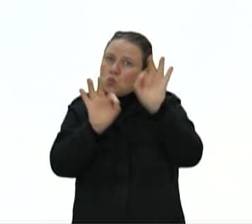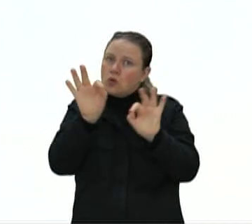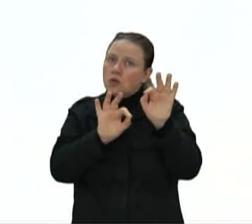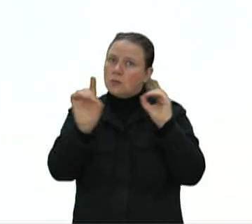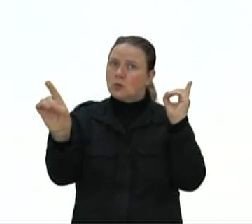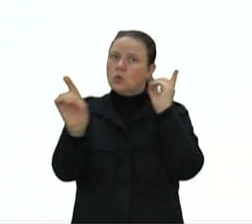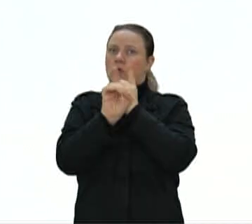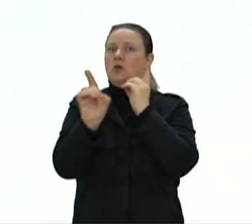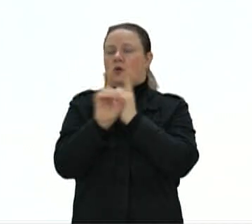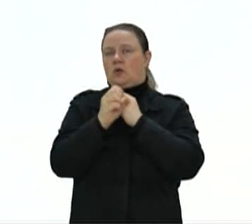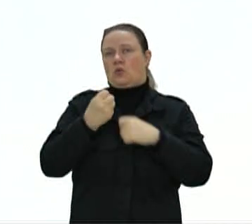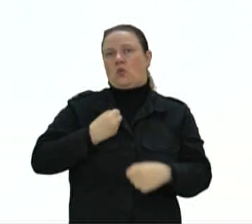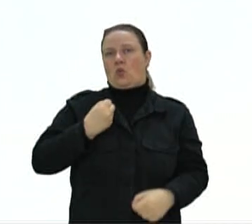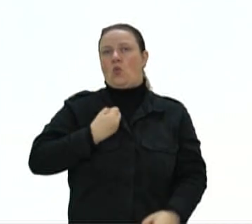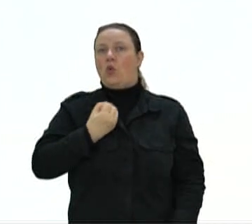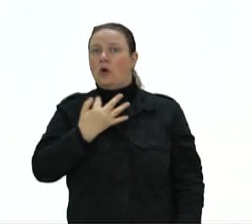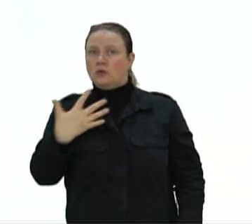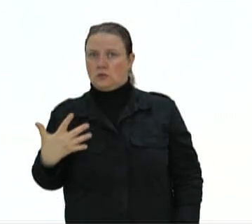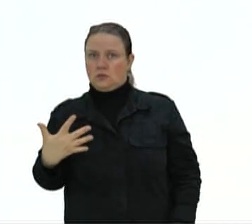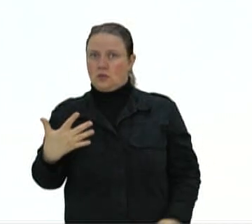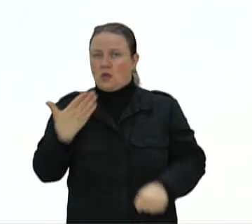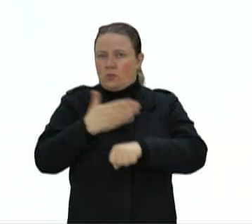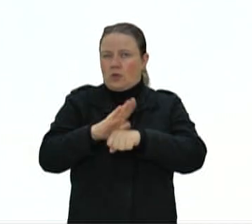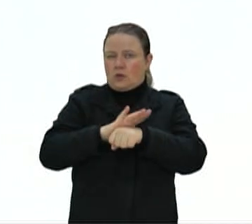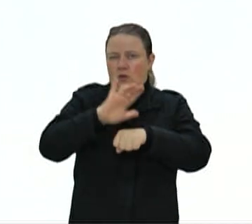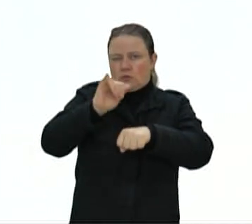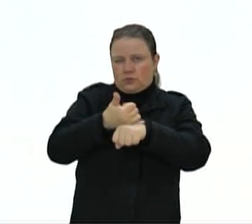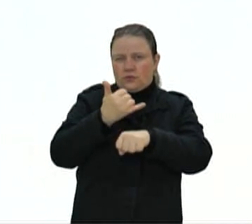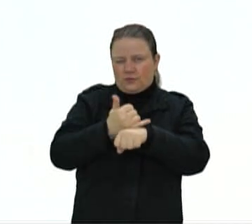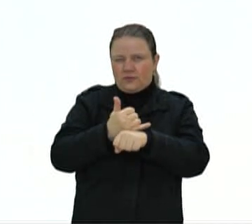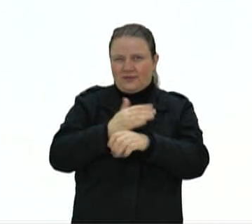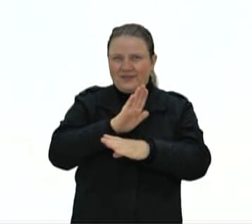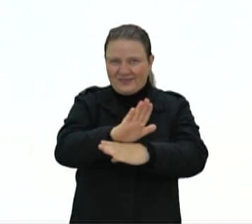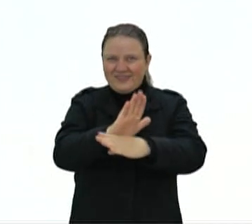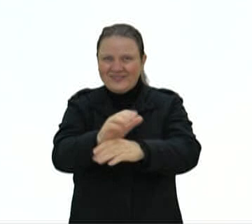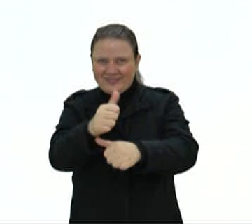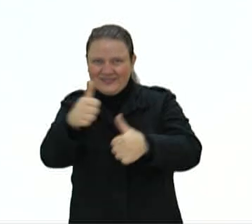o valor, daí aplicar os juros. Então vamos tentar, fica essa dica.